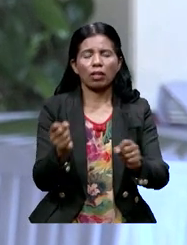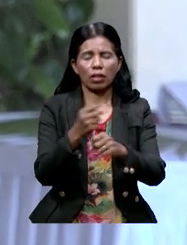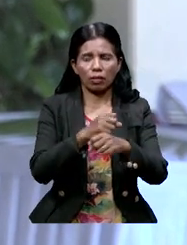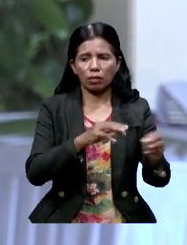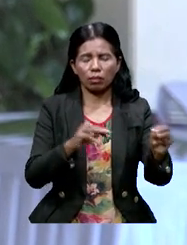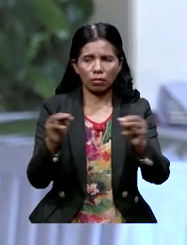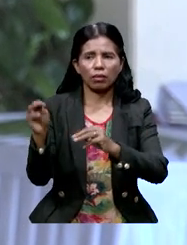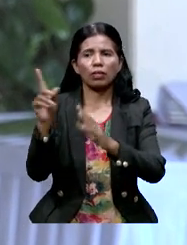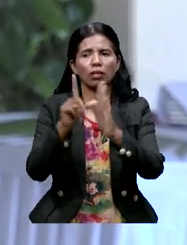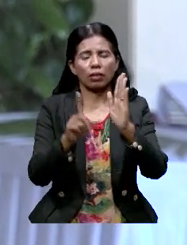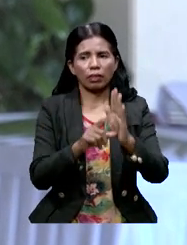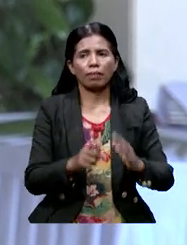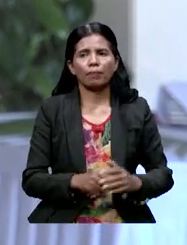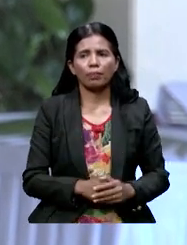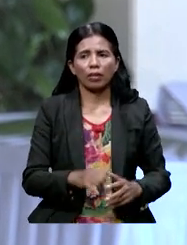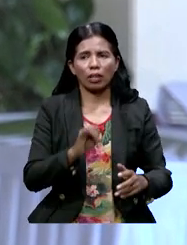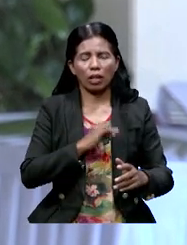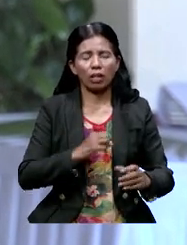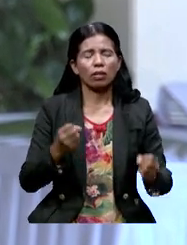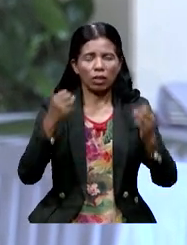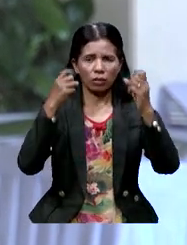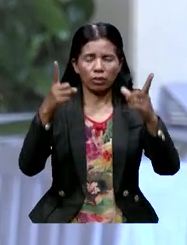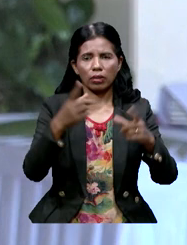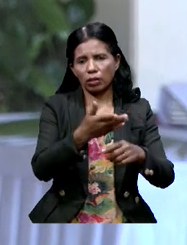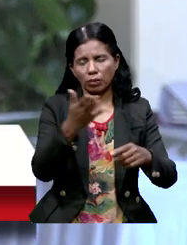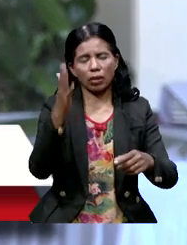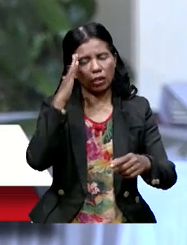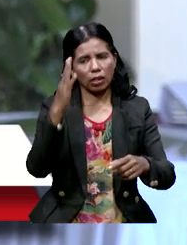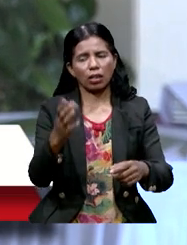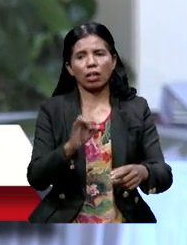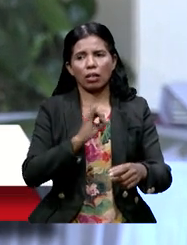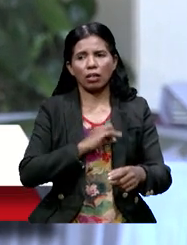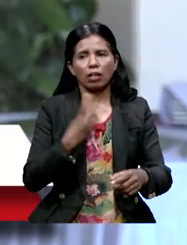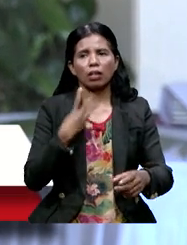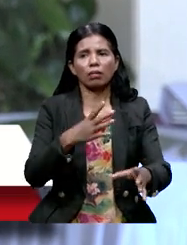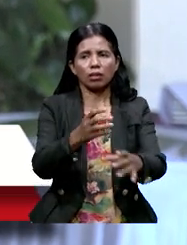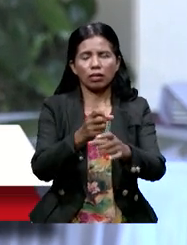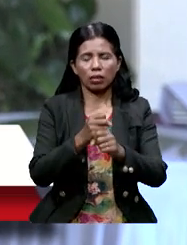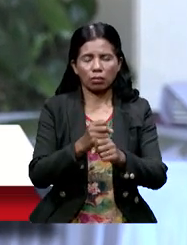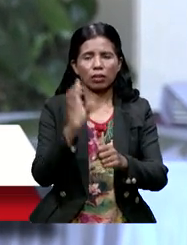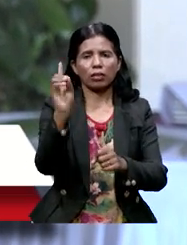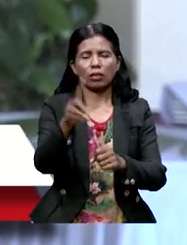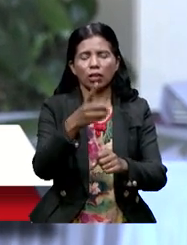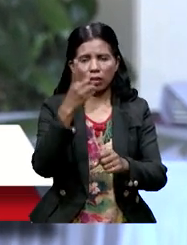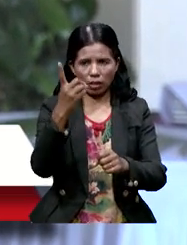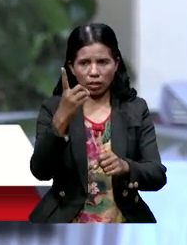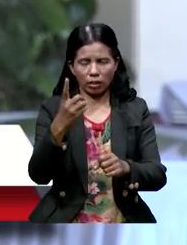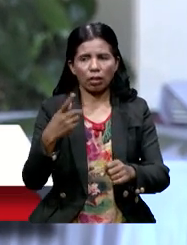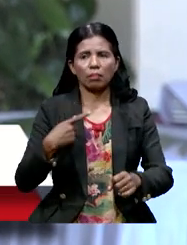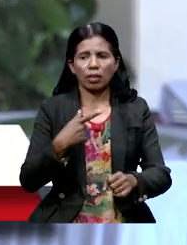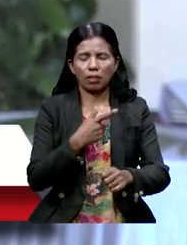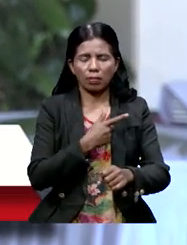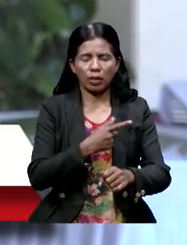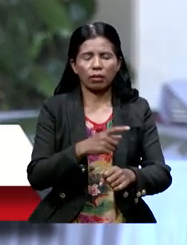retificação. How acorda que ta bot sira tene o look do que how? A mi foi em Simo, ainda der, e parlamento se